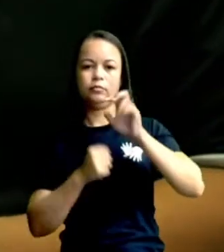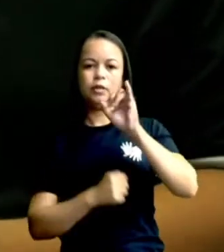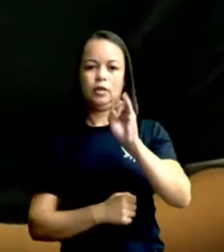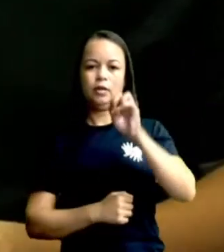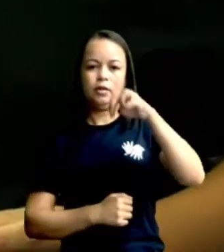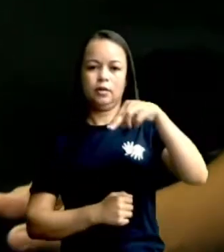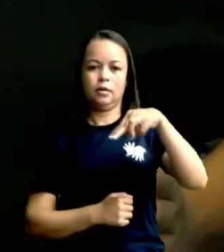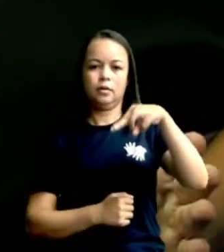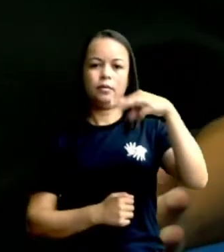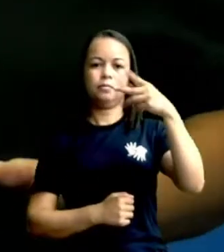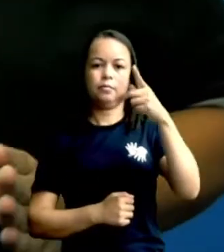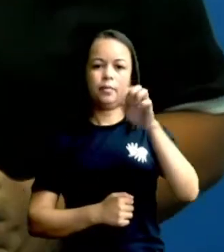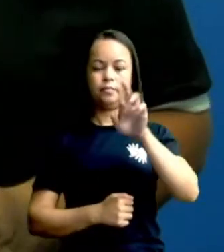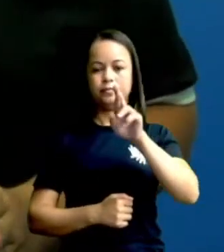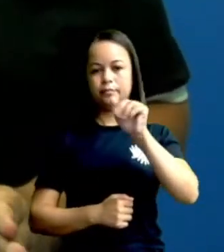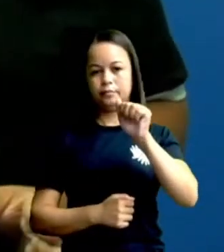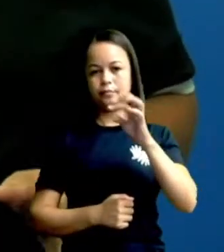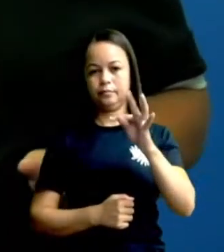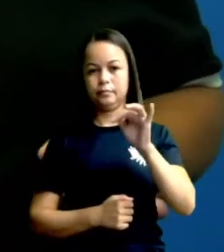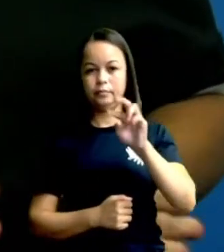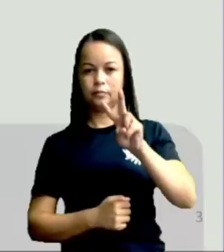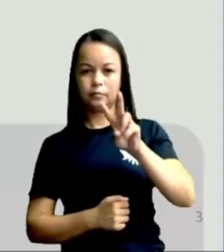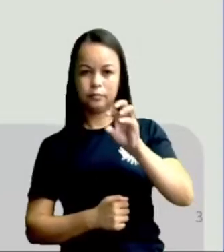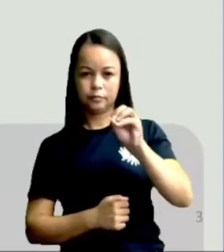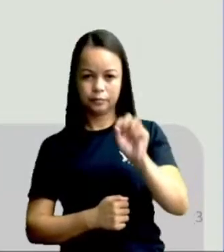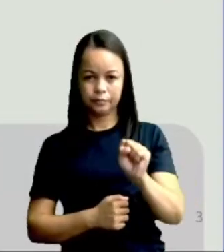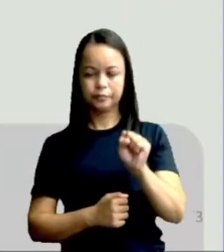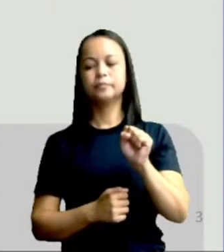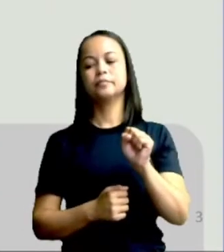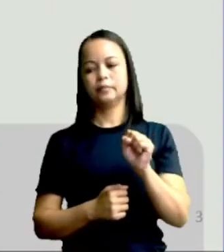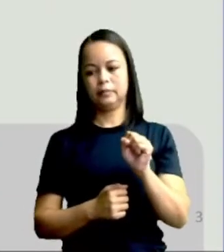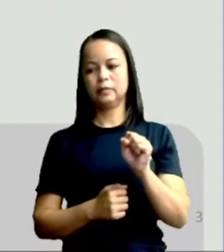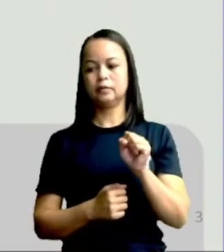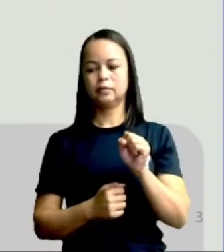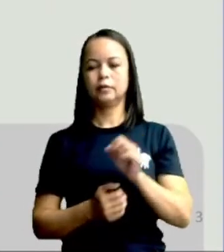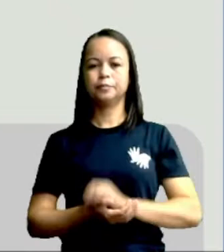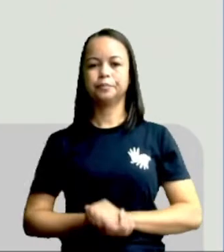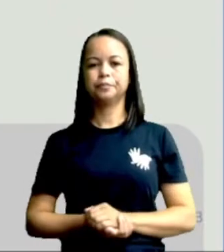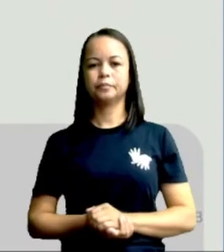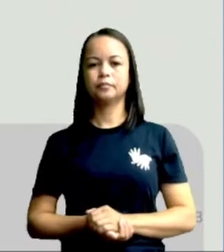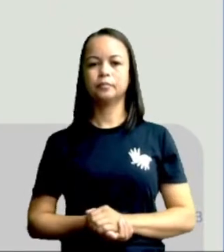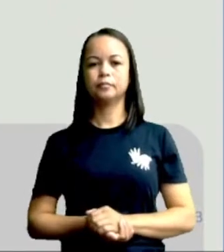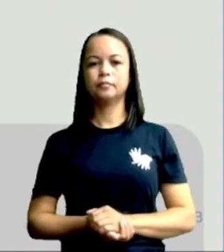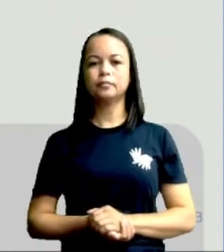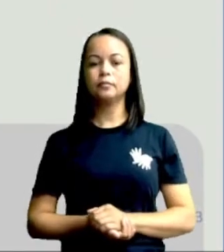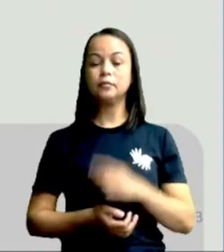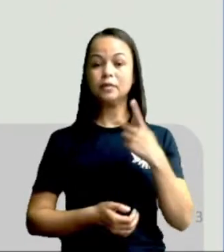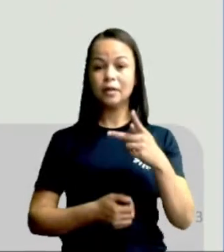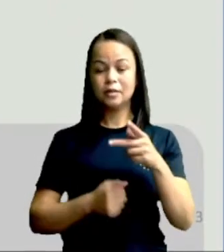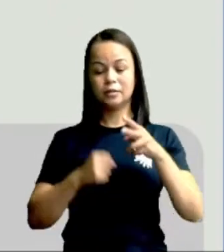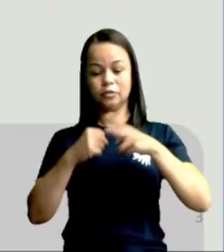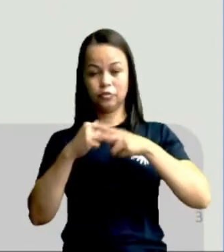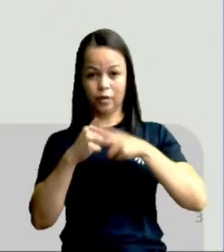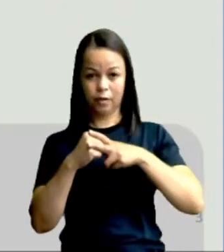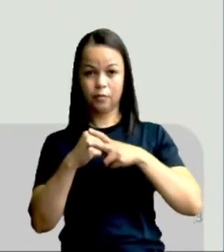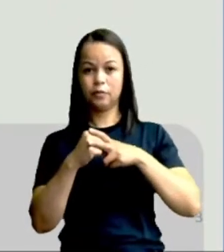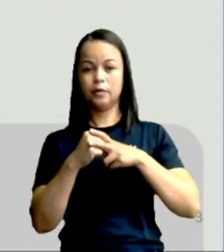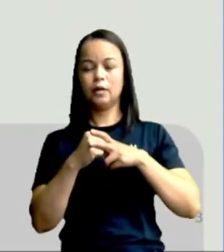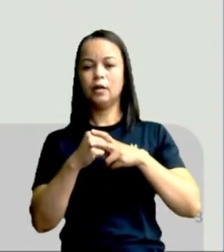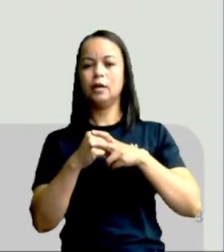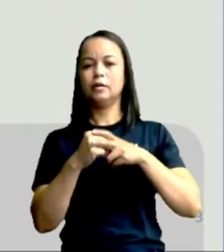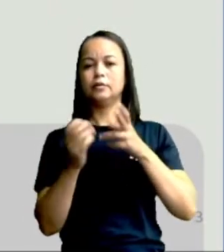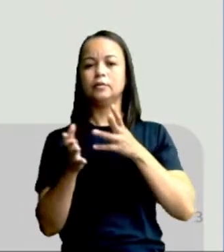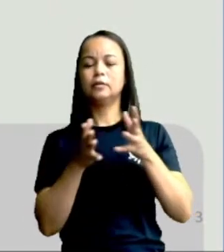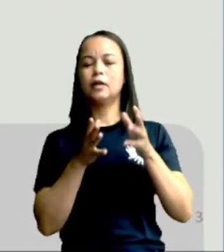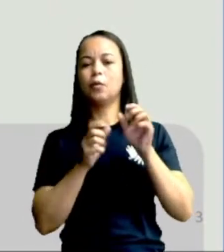imperativos, tá bom, gente? Gravem só, verbos imperativos. Os verbos imperativos, eles são